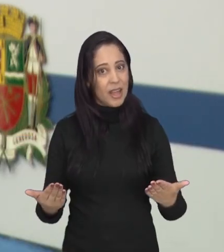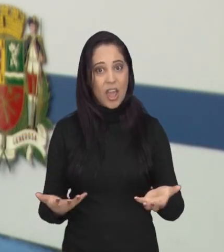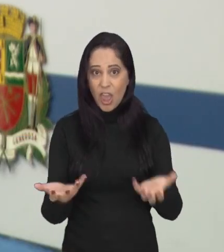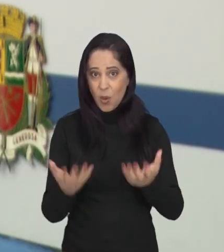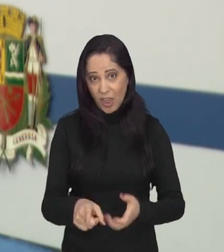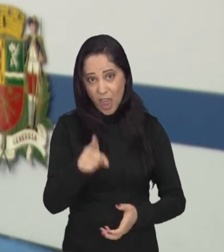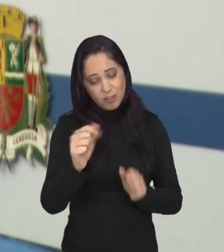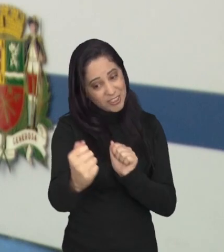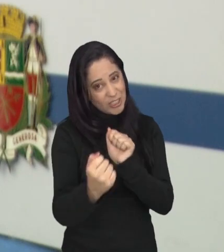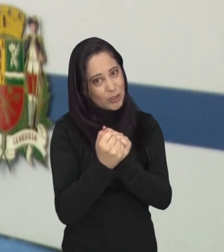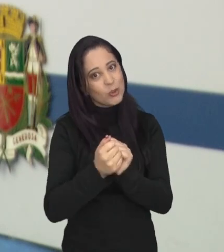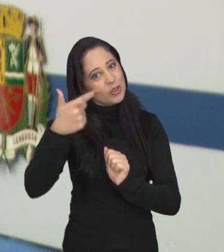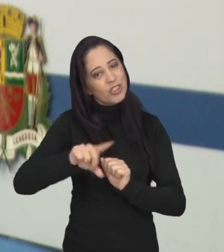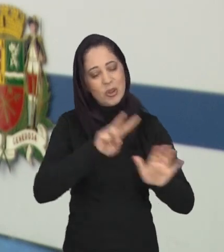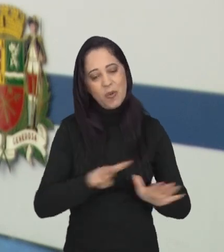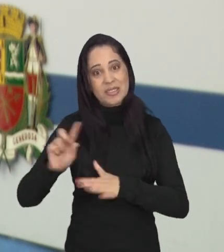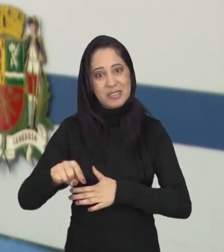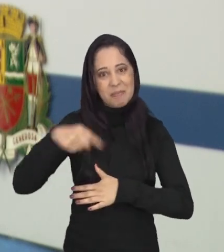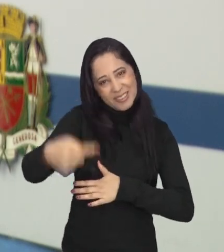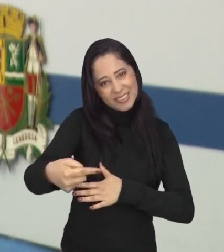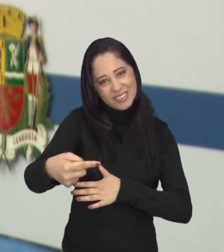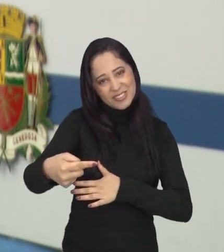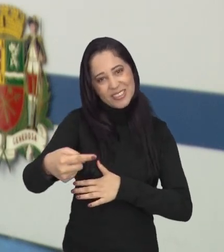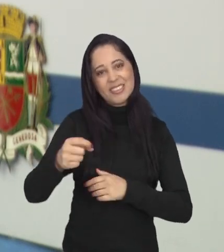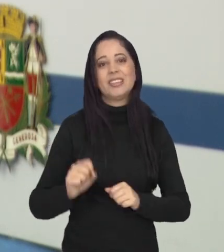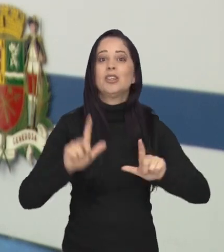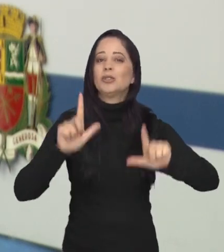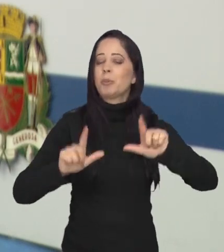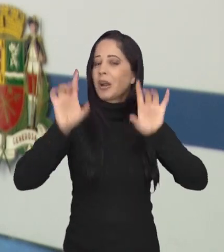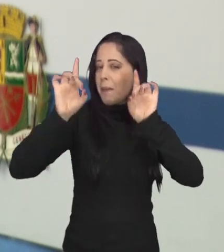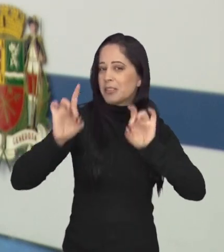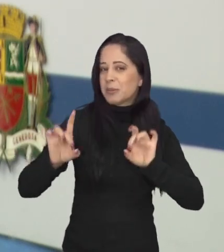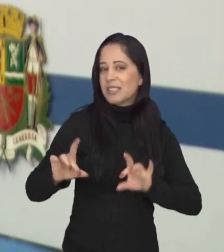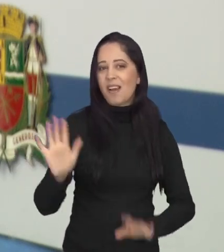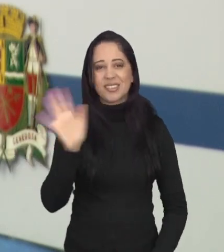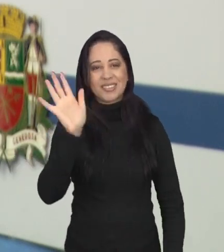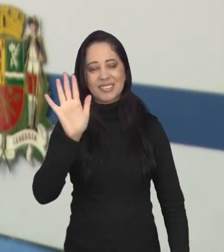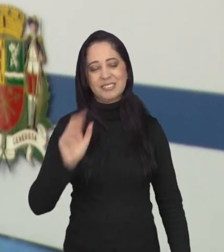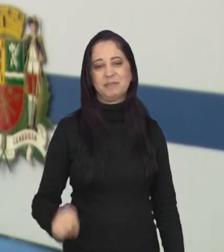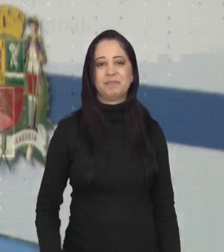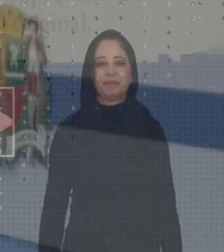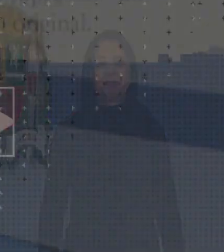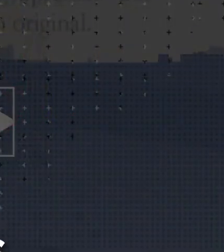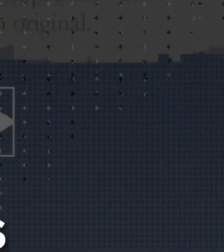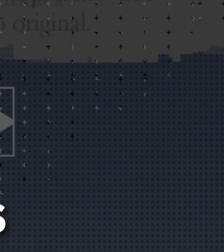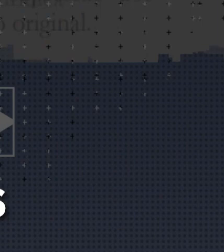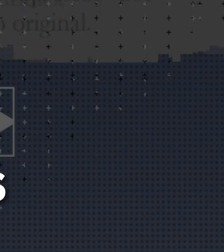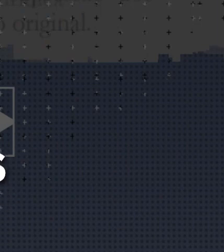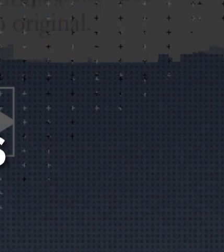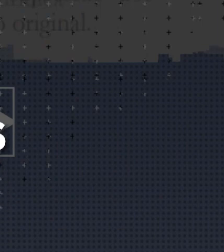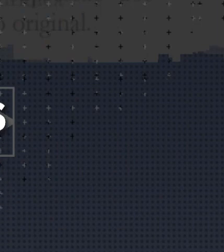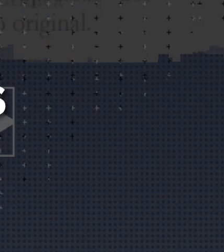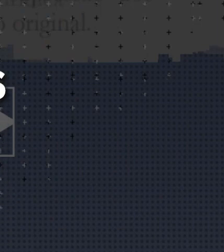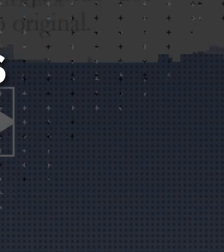youtube.com/CâmaraSJC. Você também pode consultar os projetos em tramitação no site da Câmara, que é